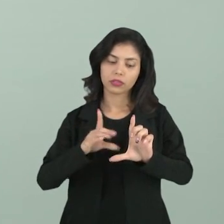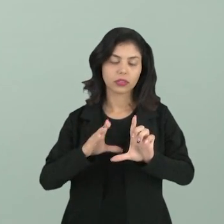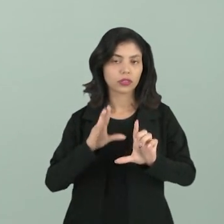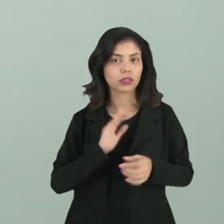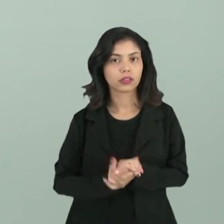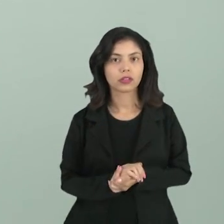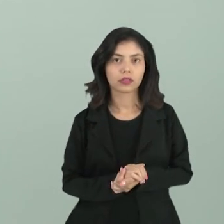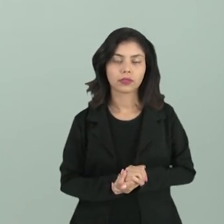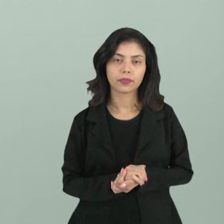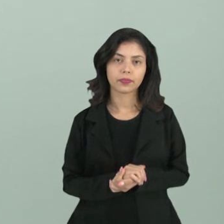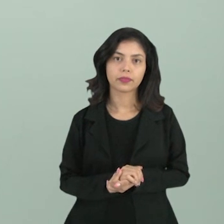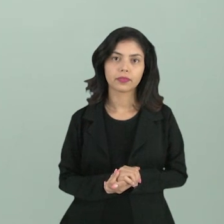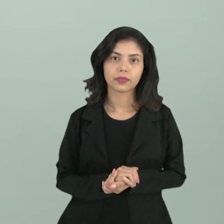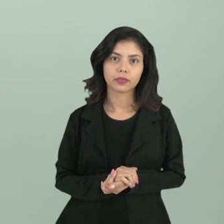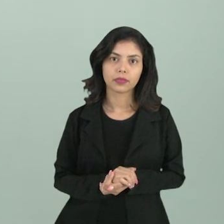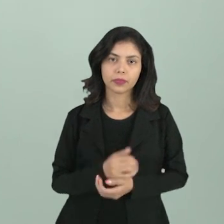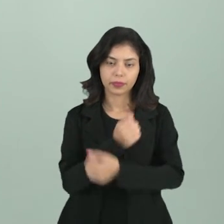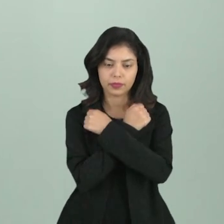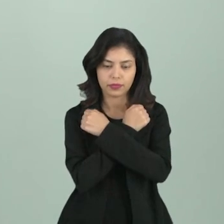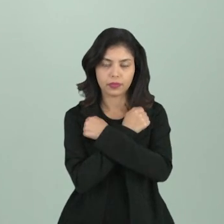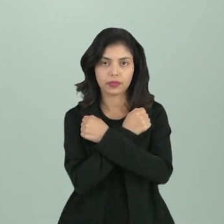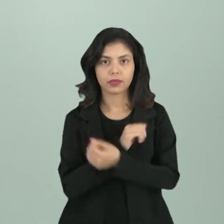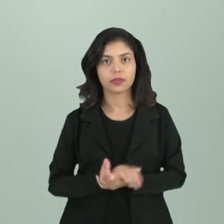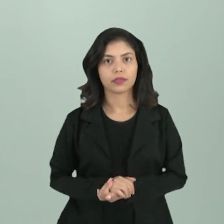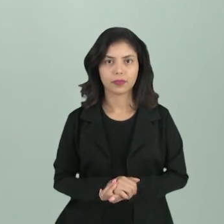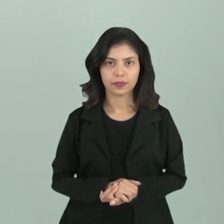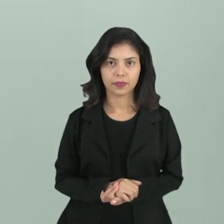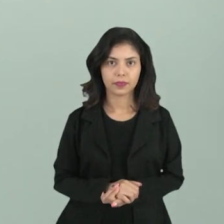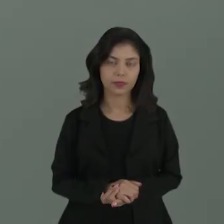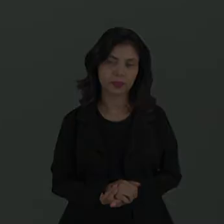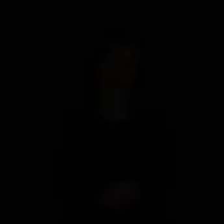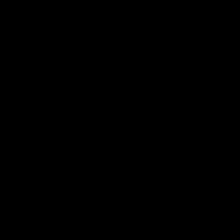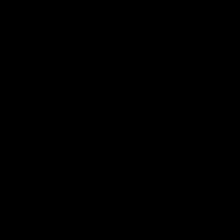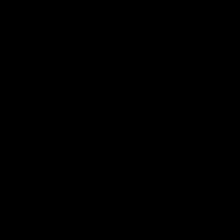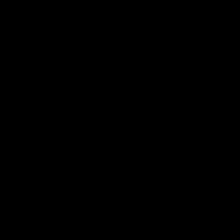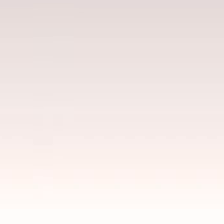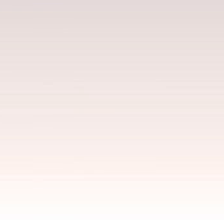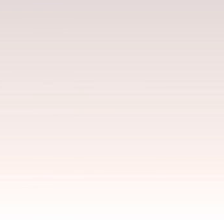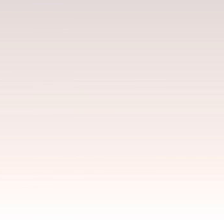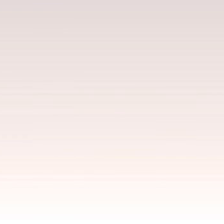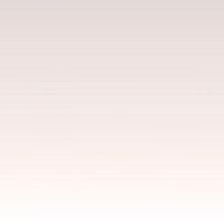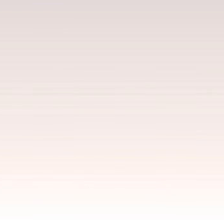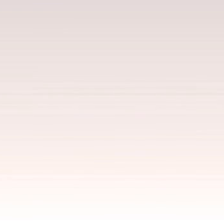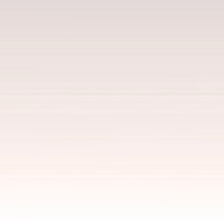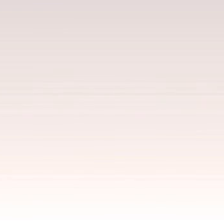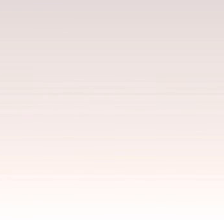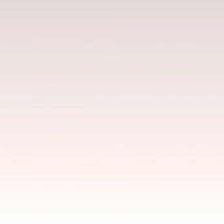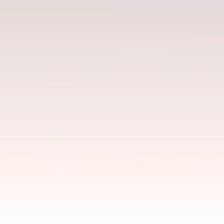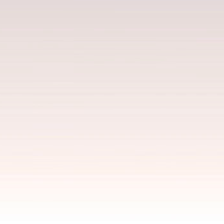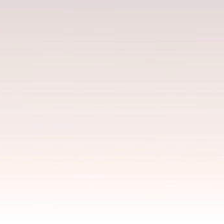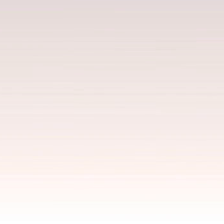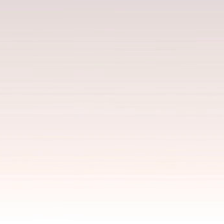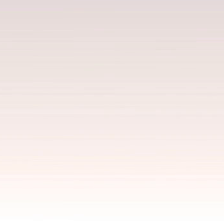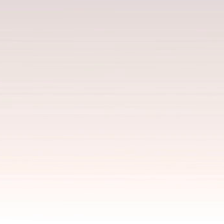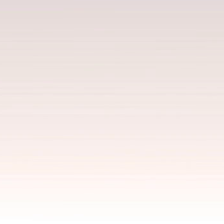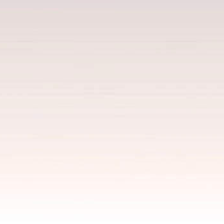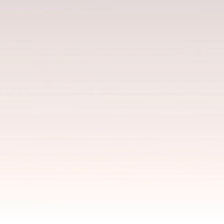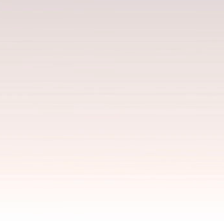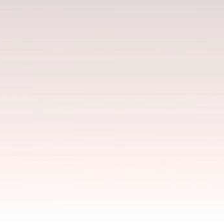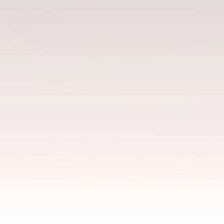questão. Considerando as atuais concepções políticas sobre a questão ambiental, a